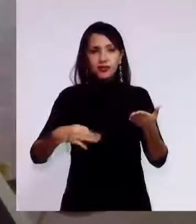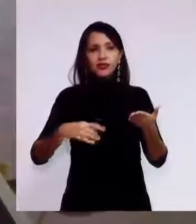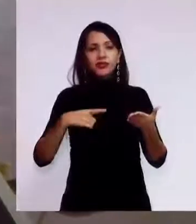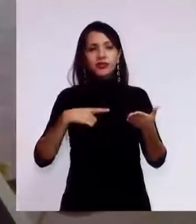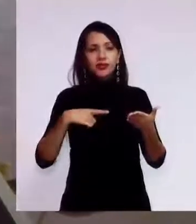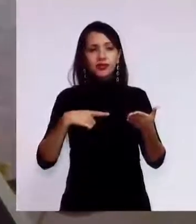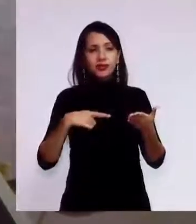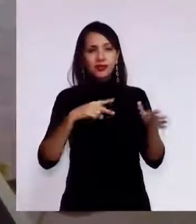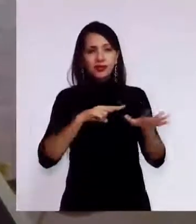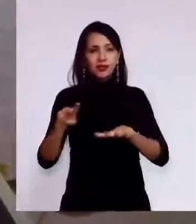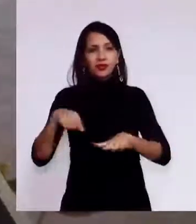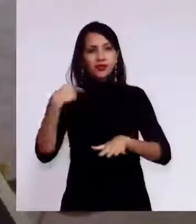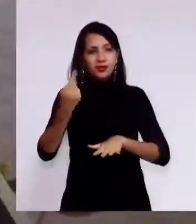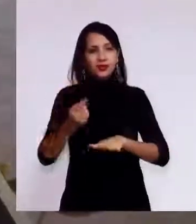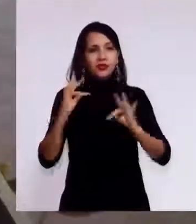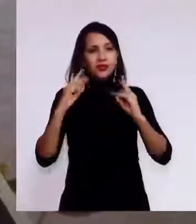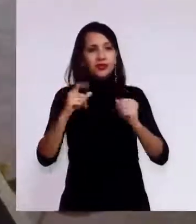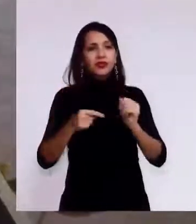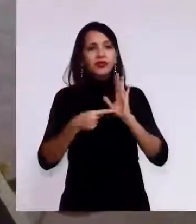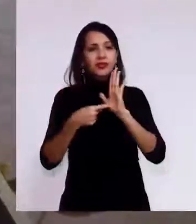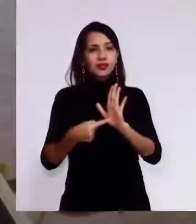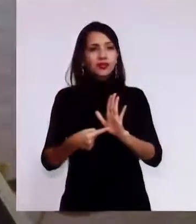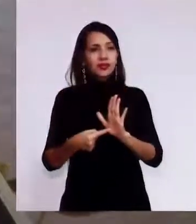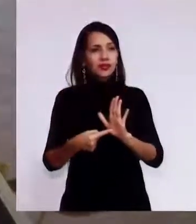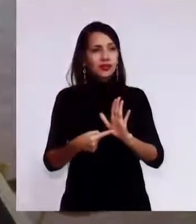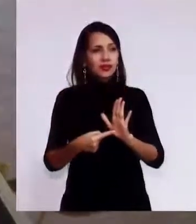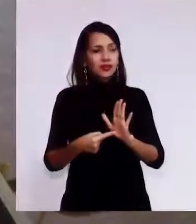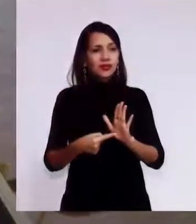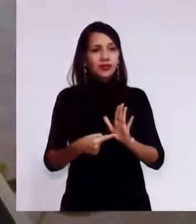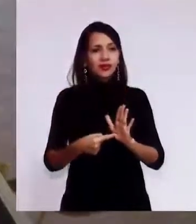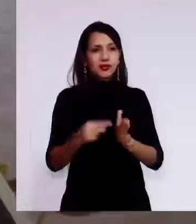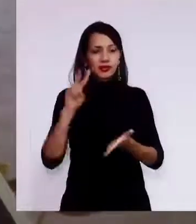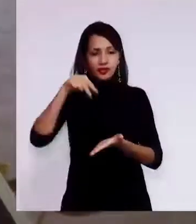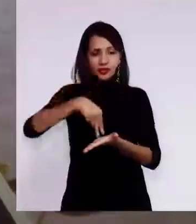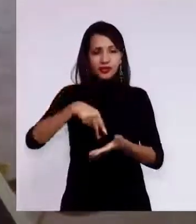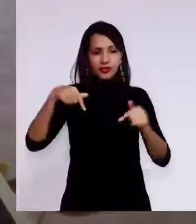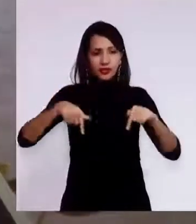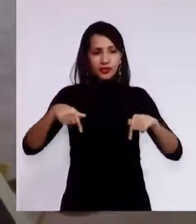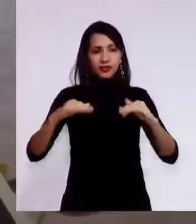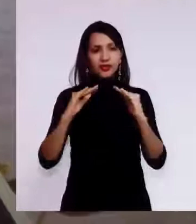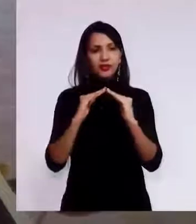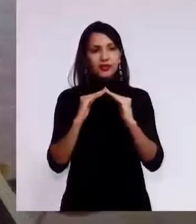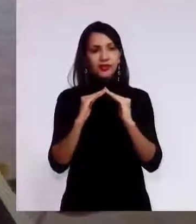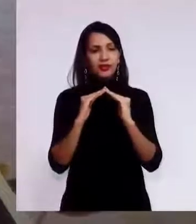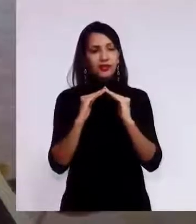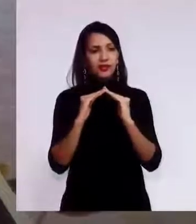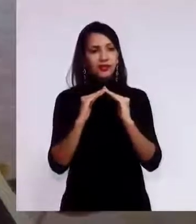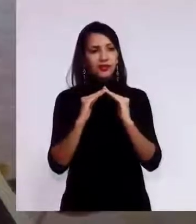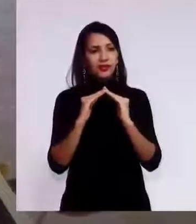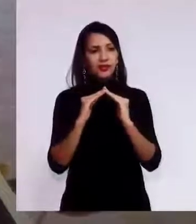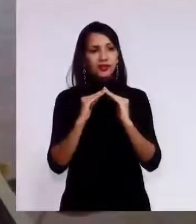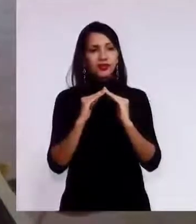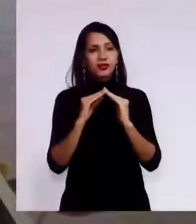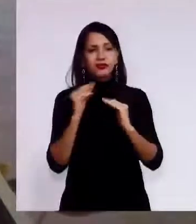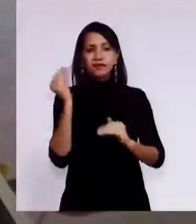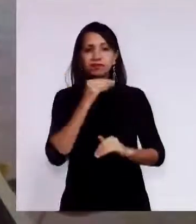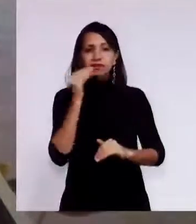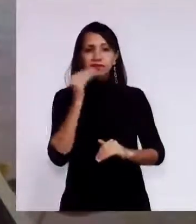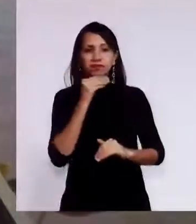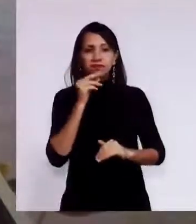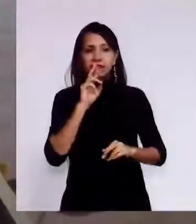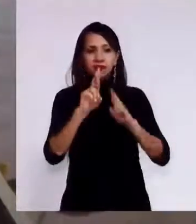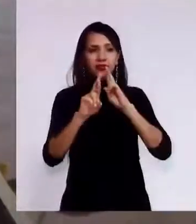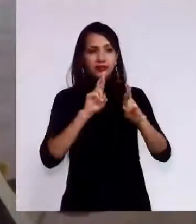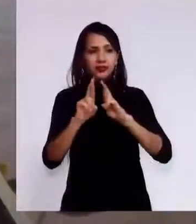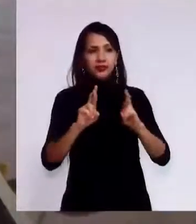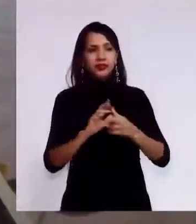vem de mostrar todos os requerimentos que vêm para essa casa, que infelizmente são muito fracos na resposta. Quer um